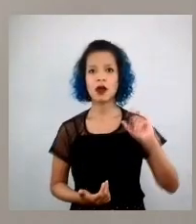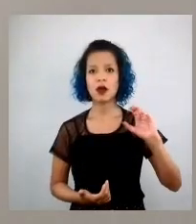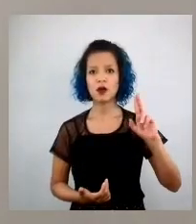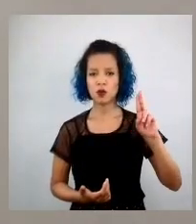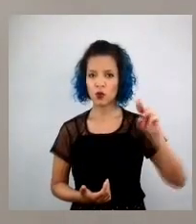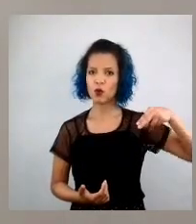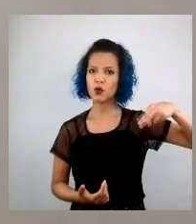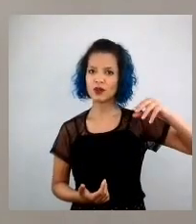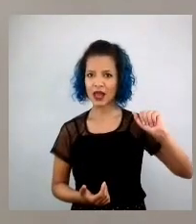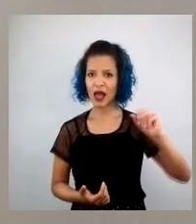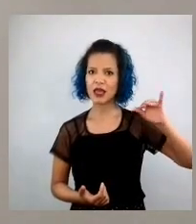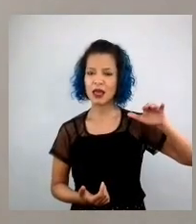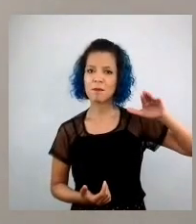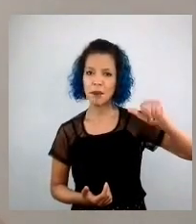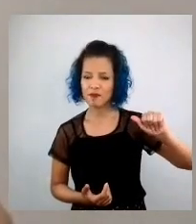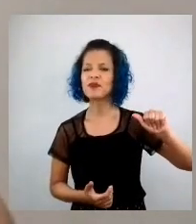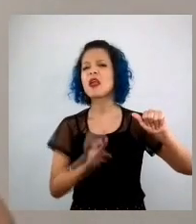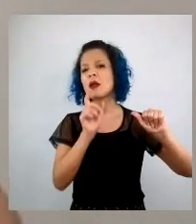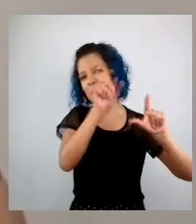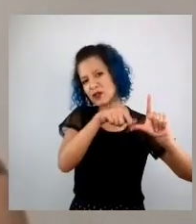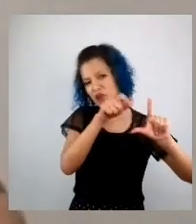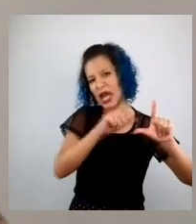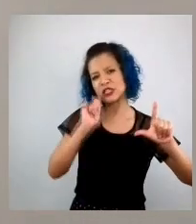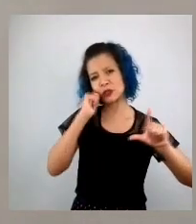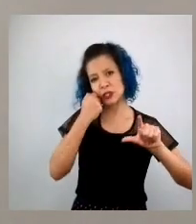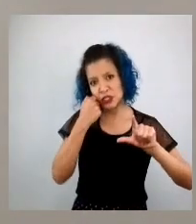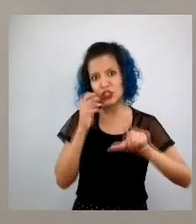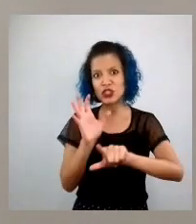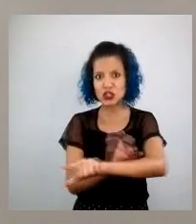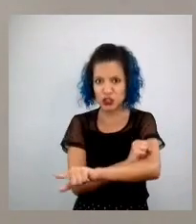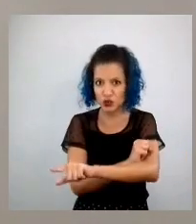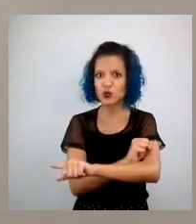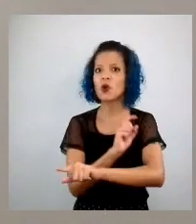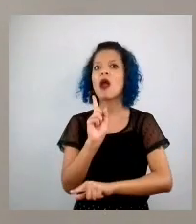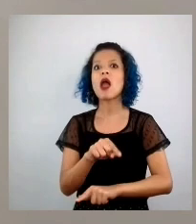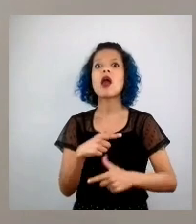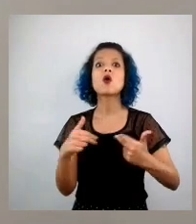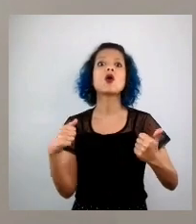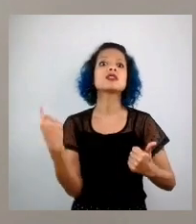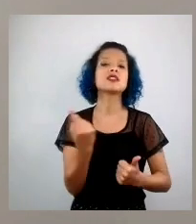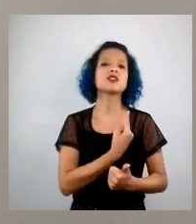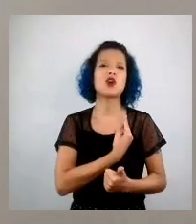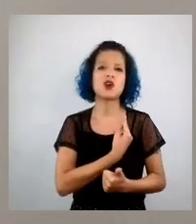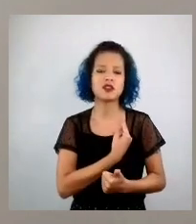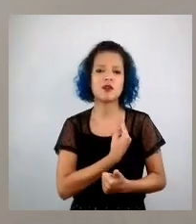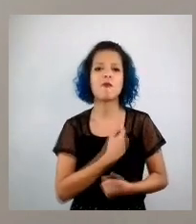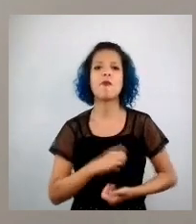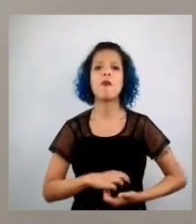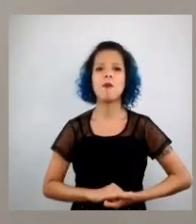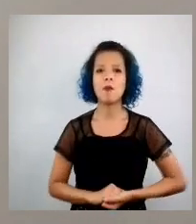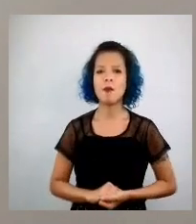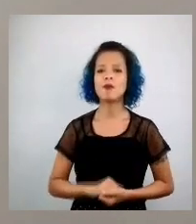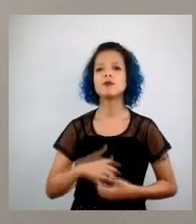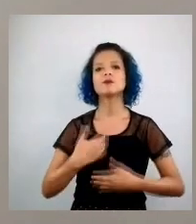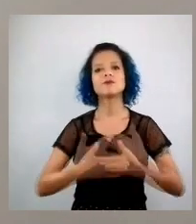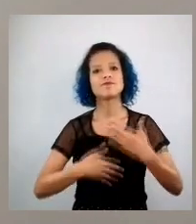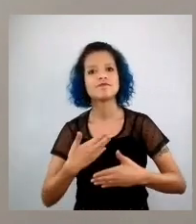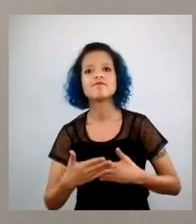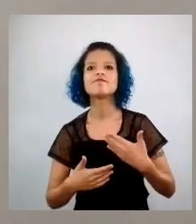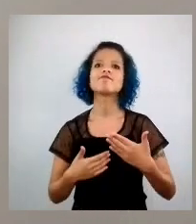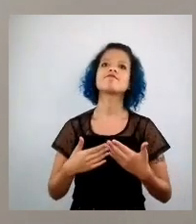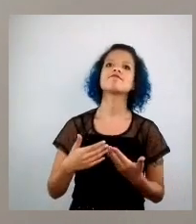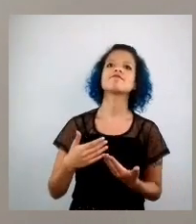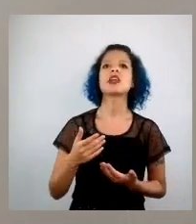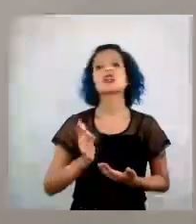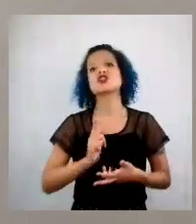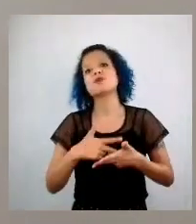preta, enfim, e coisas nossas, assim, sabe? E aí fui indo, toda semana tinha uma coisa que eu sabia falar, e a Regina